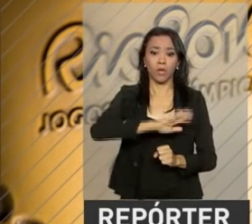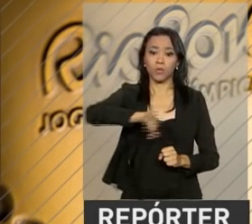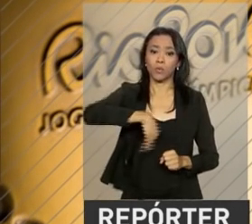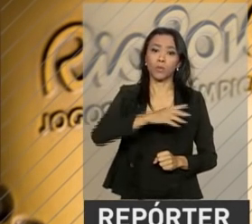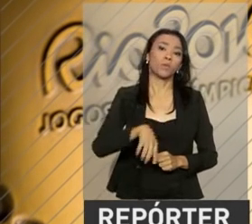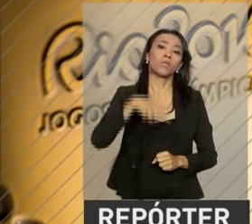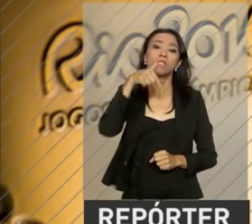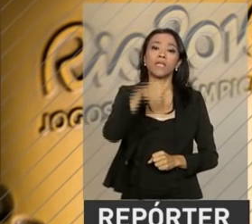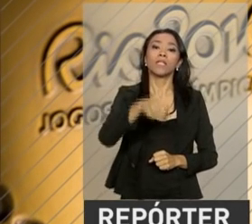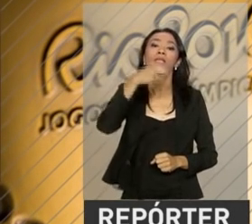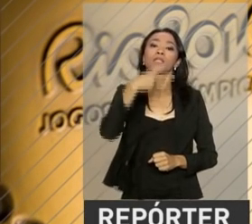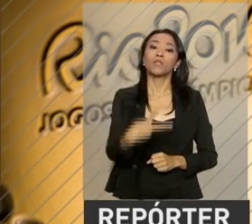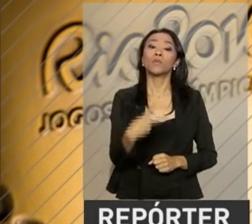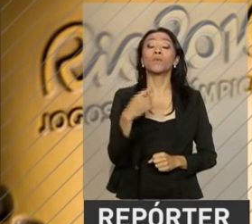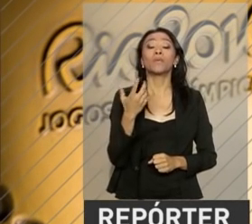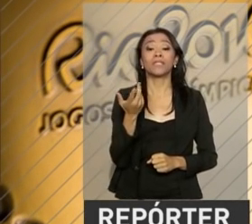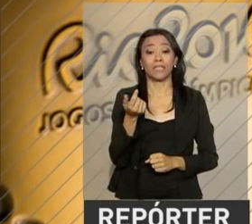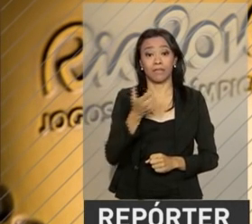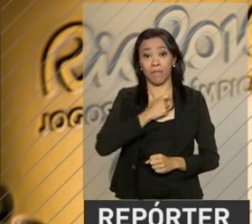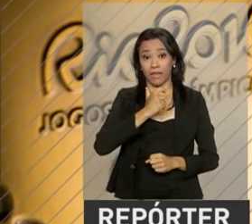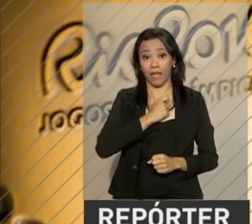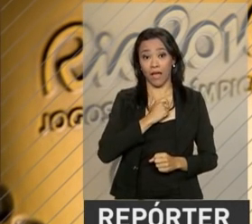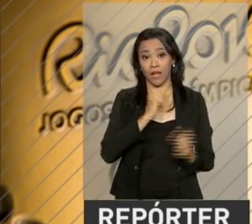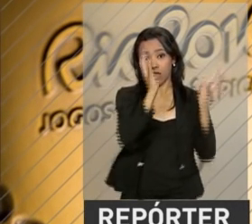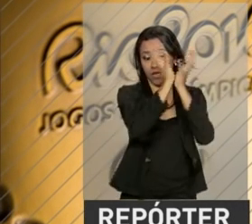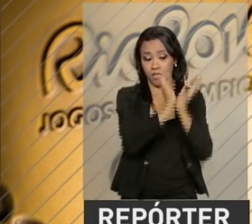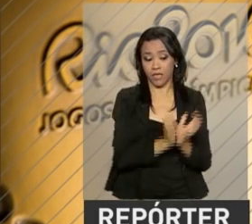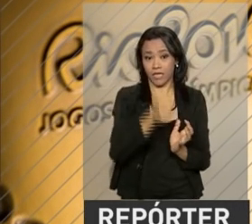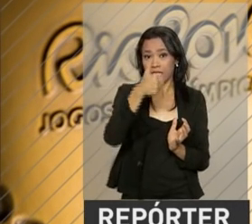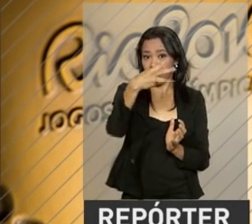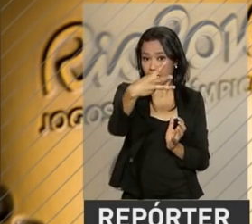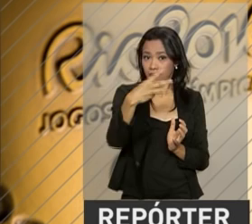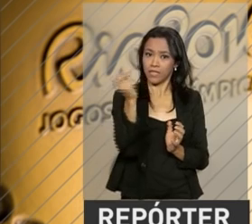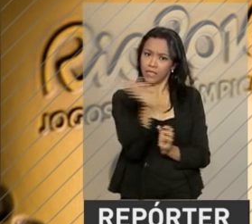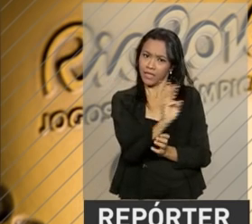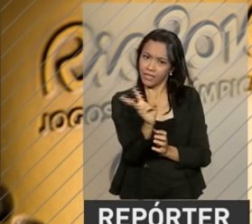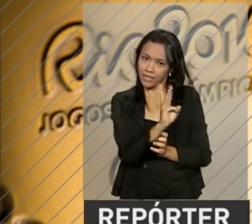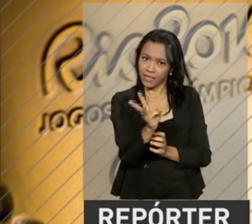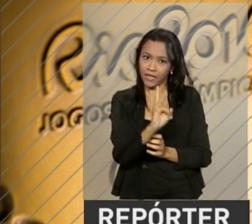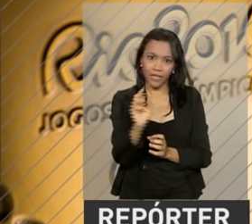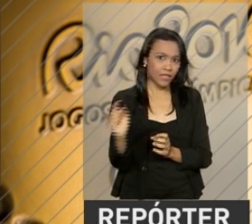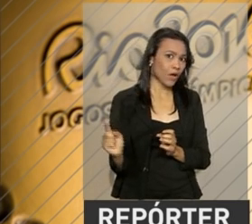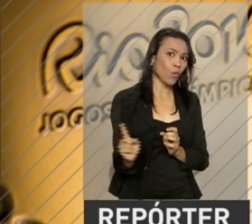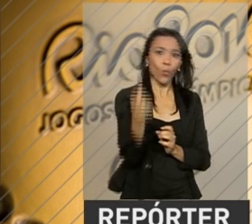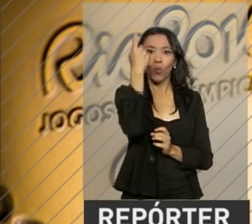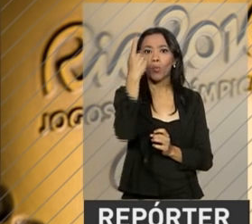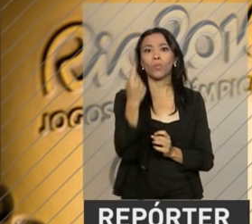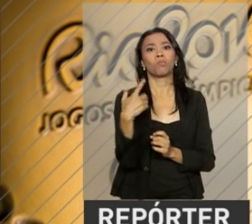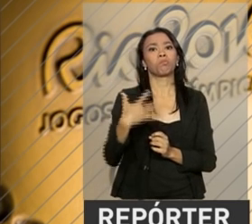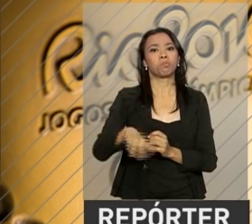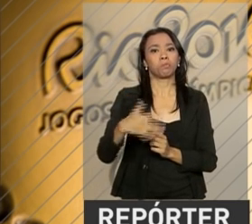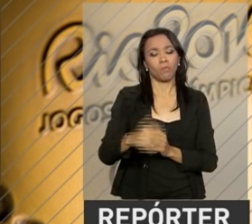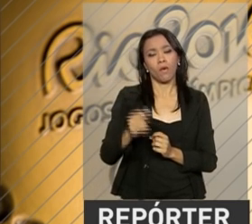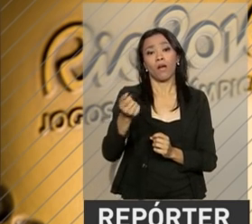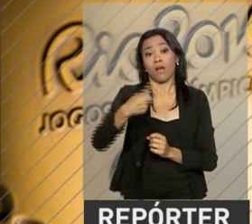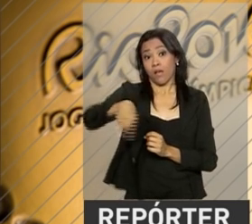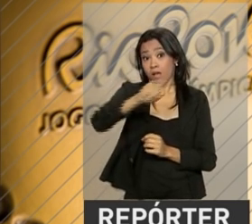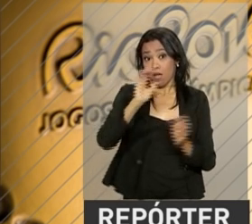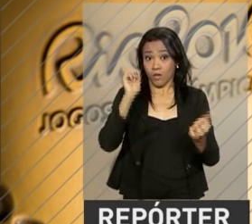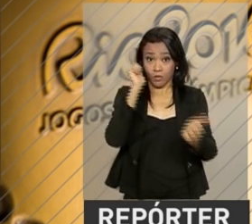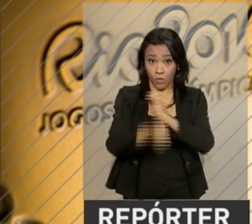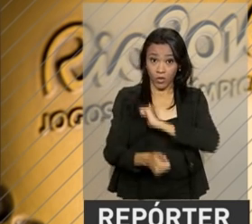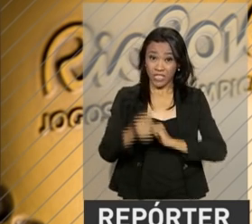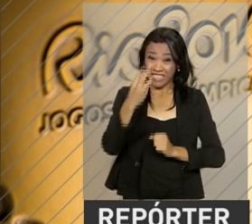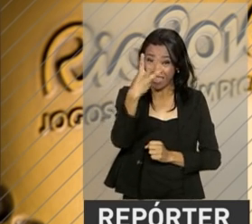72 medalhas em 13 modalidades, 33 delas inéditas para o Brasil. Nossos atletas quebraram